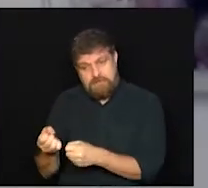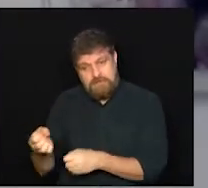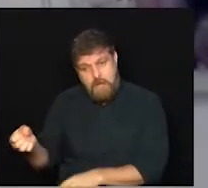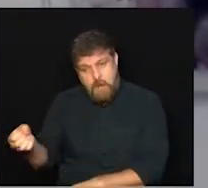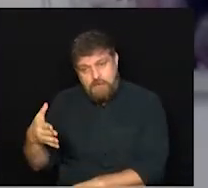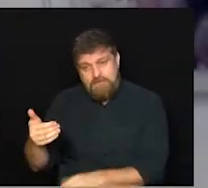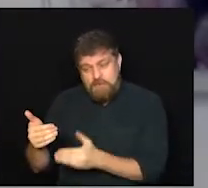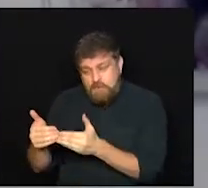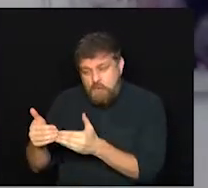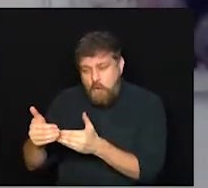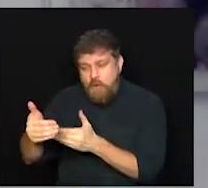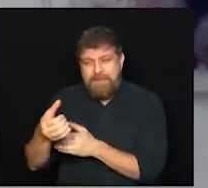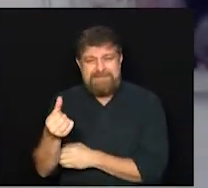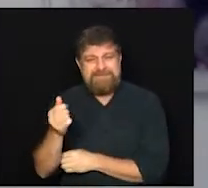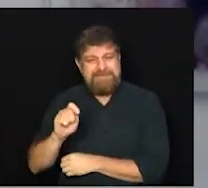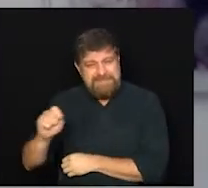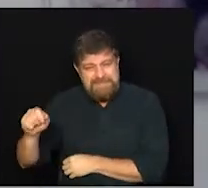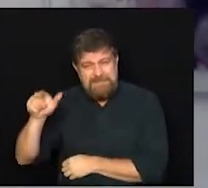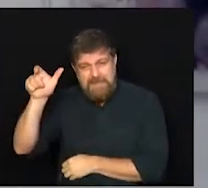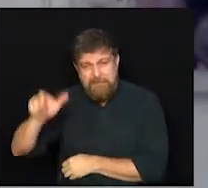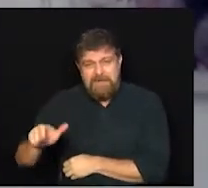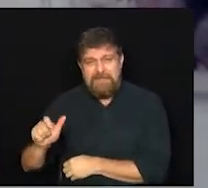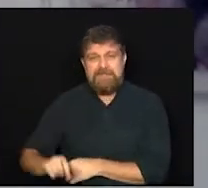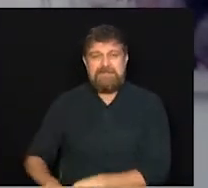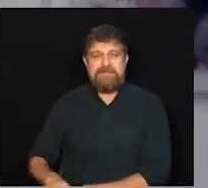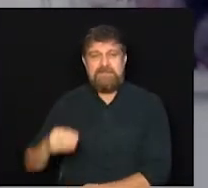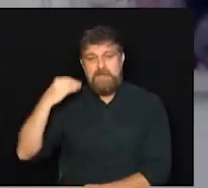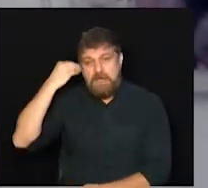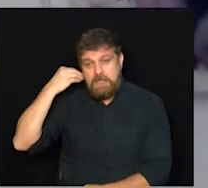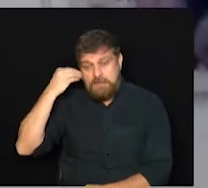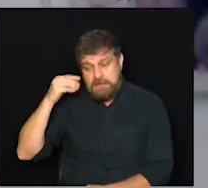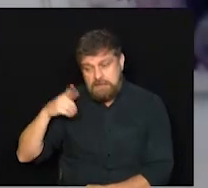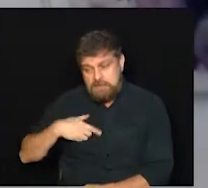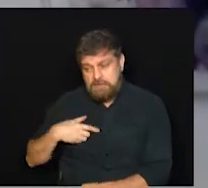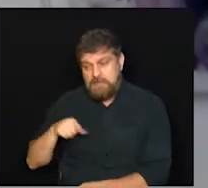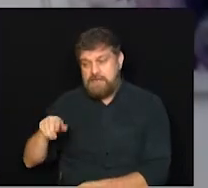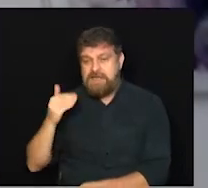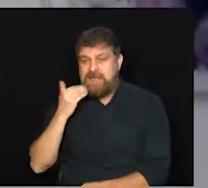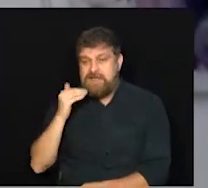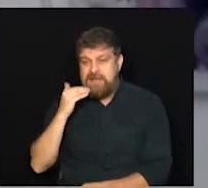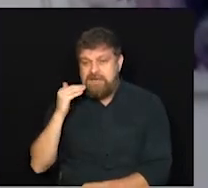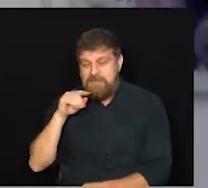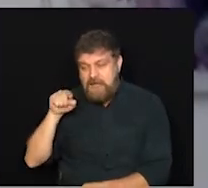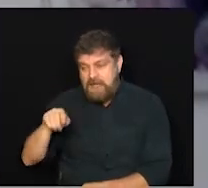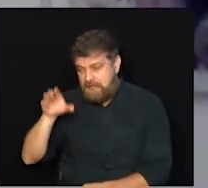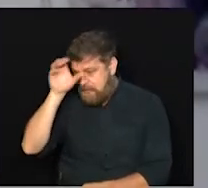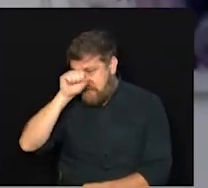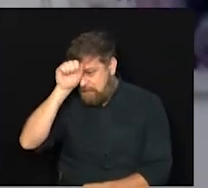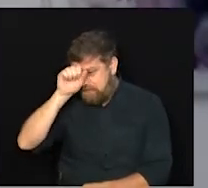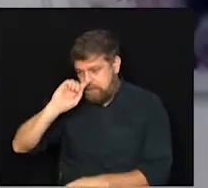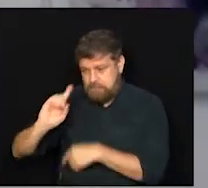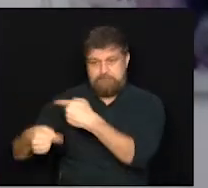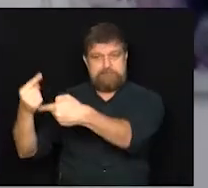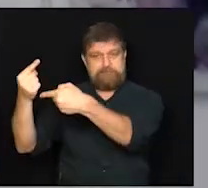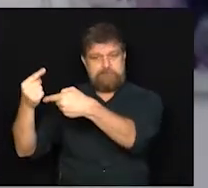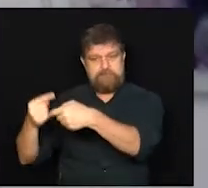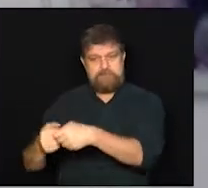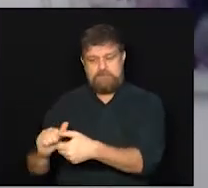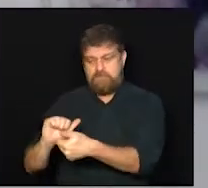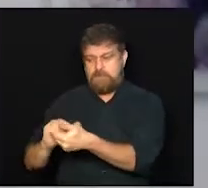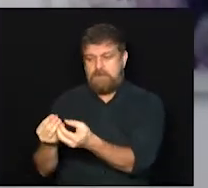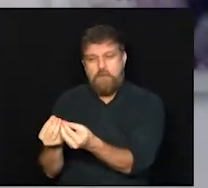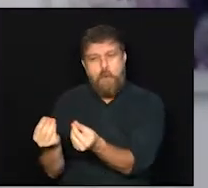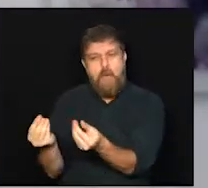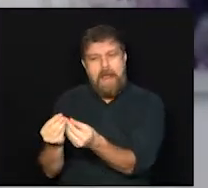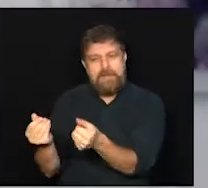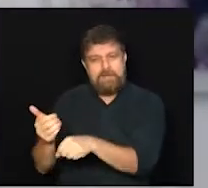nos primeiros 6 meses, para ter mais noção do que poderiam ser falhas de formação. E, por